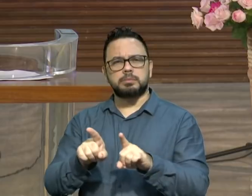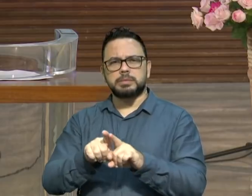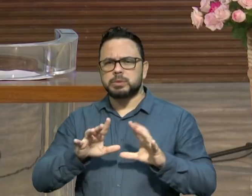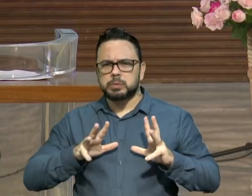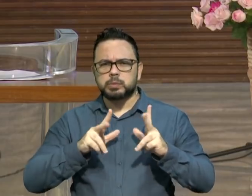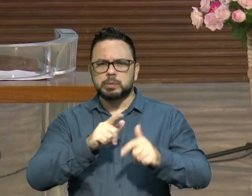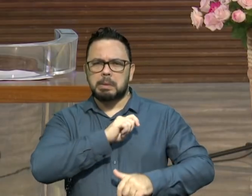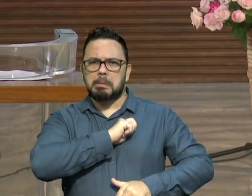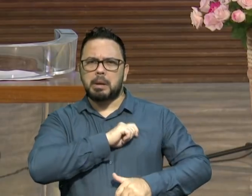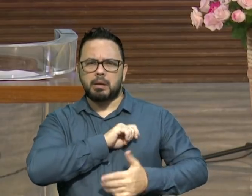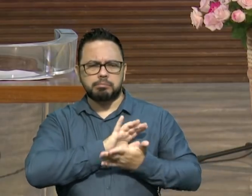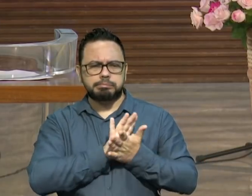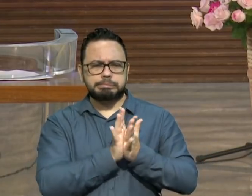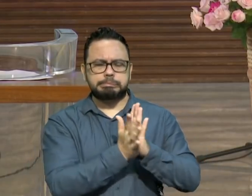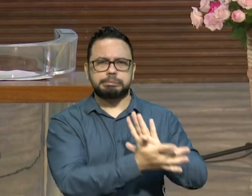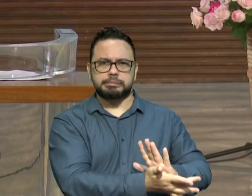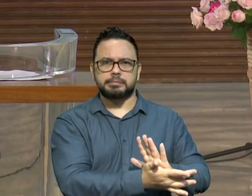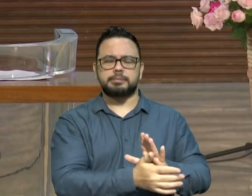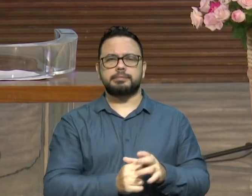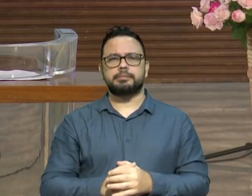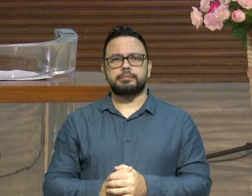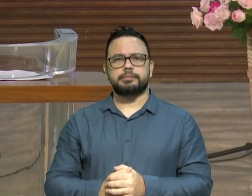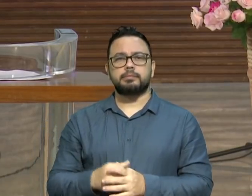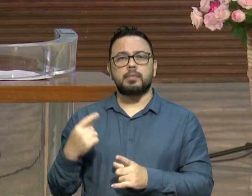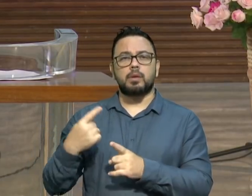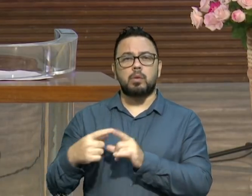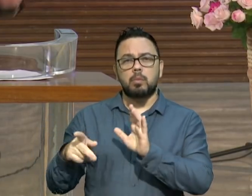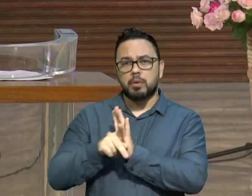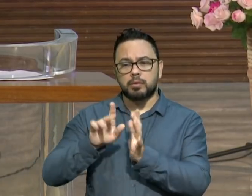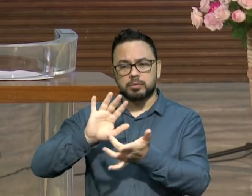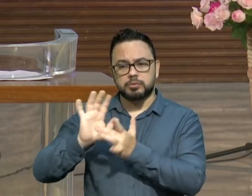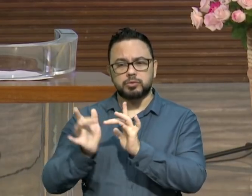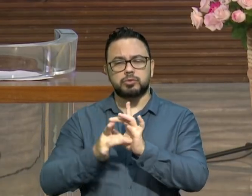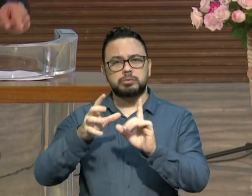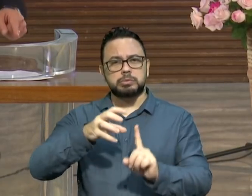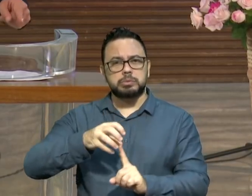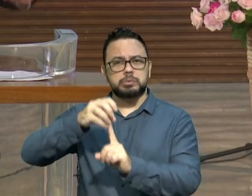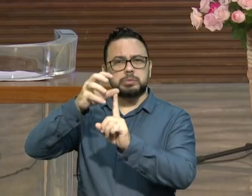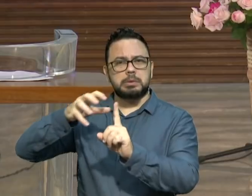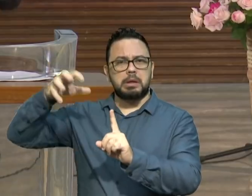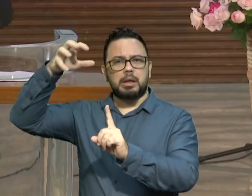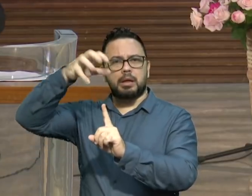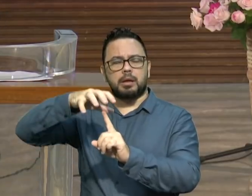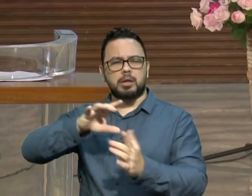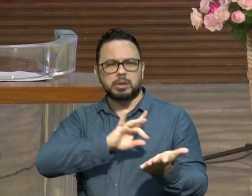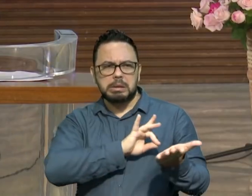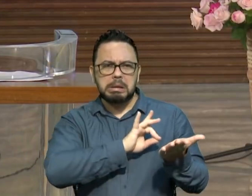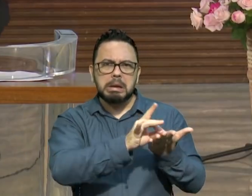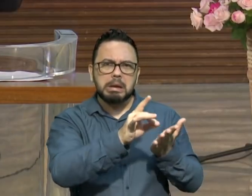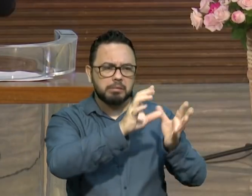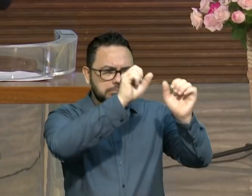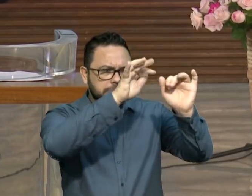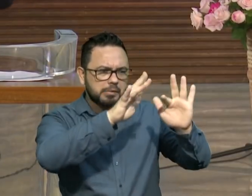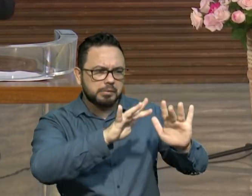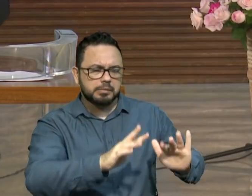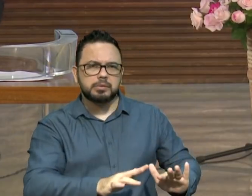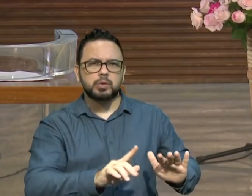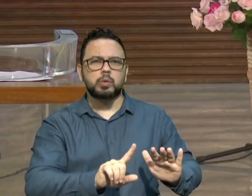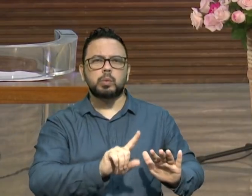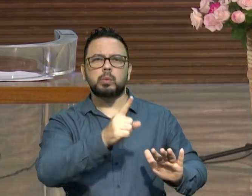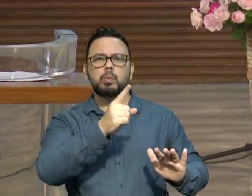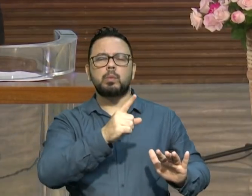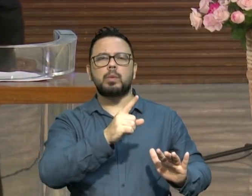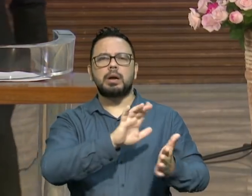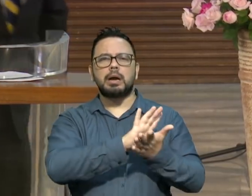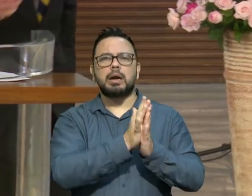consertar ou testar de poder porque convém que ele reine até que haja colocado todos os inimigos debaixo dos seus pés e o último inimigo